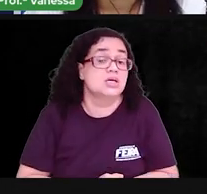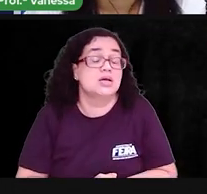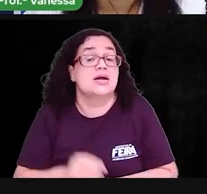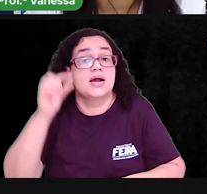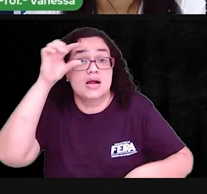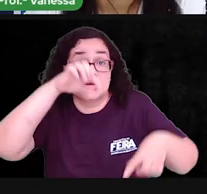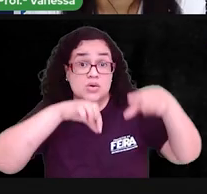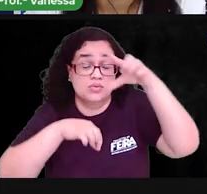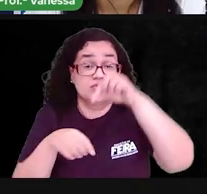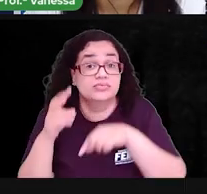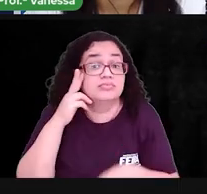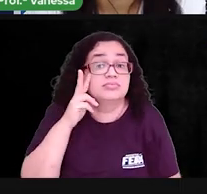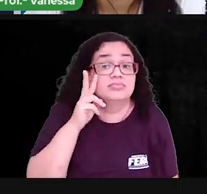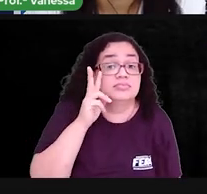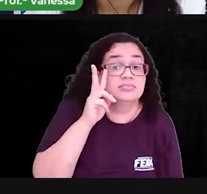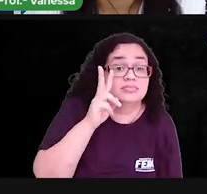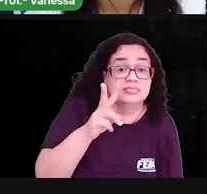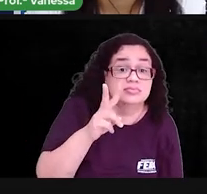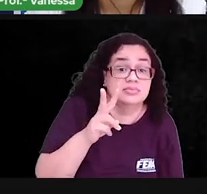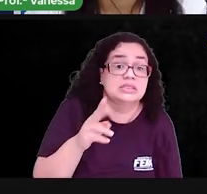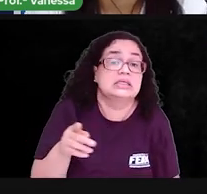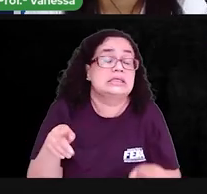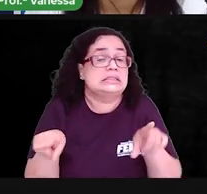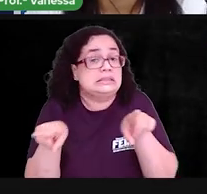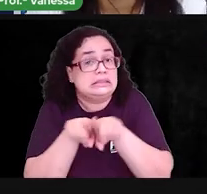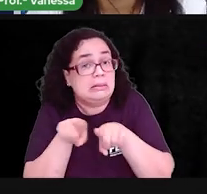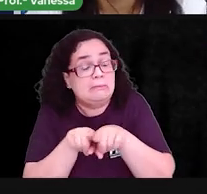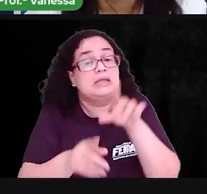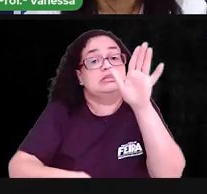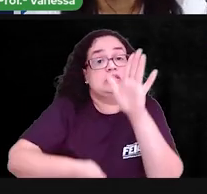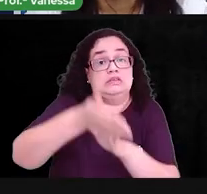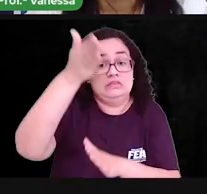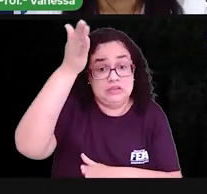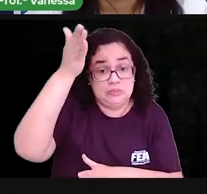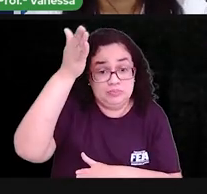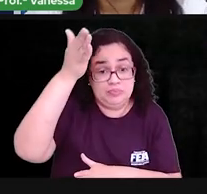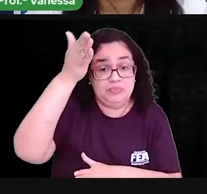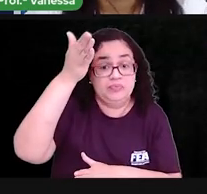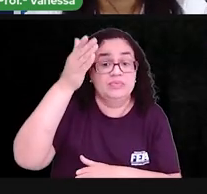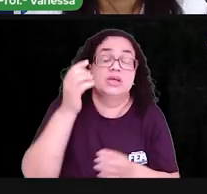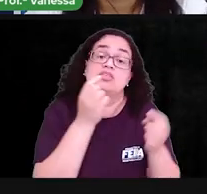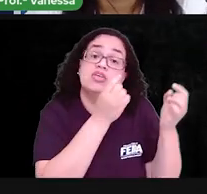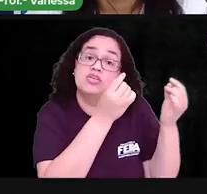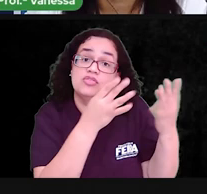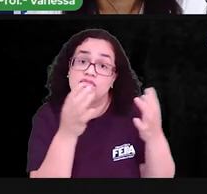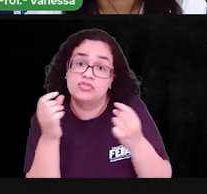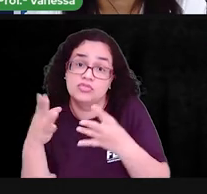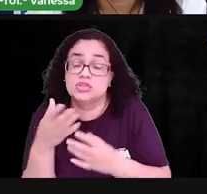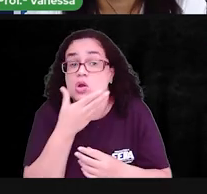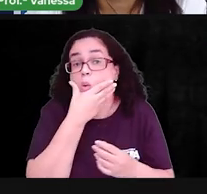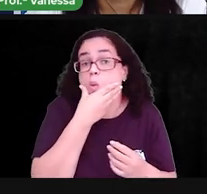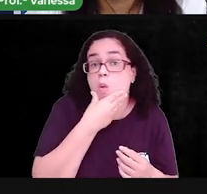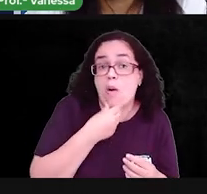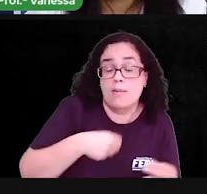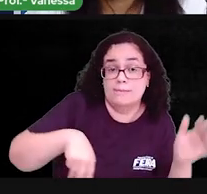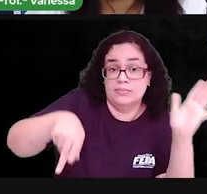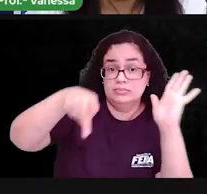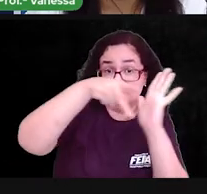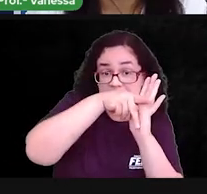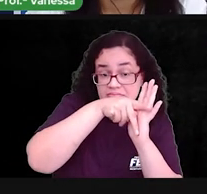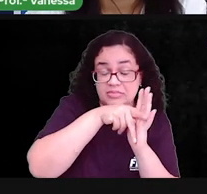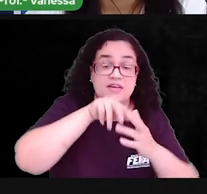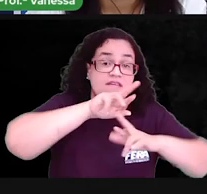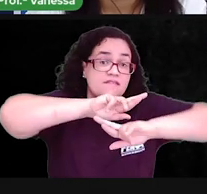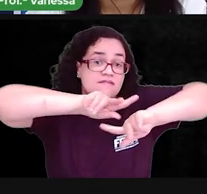de um descobriu Nicolau também viajou ele foi vendido para o seu dono e passeou por